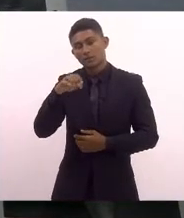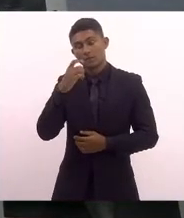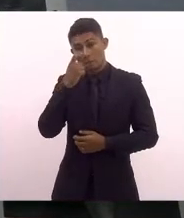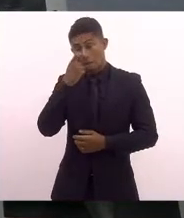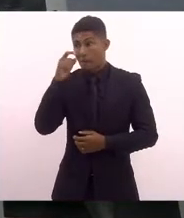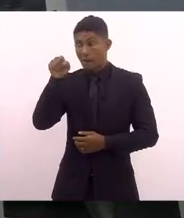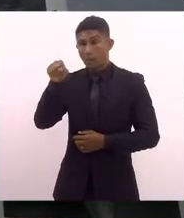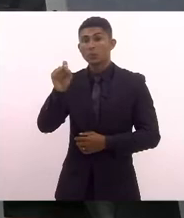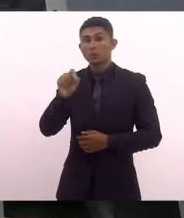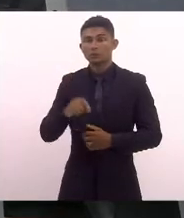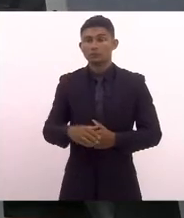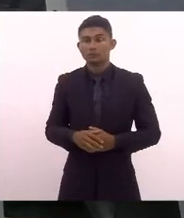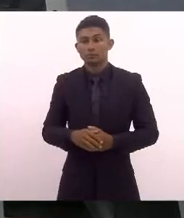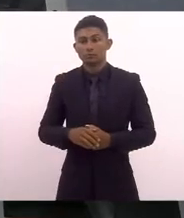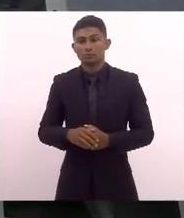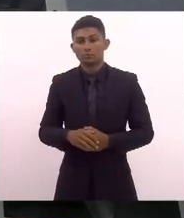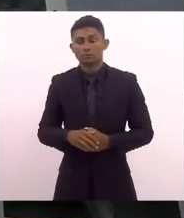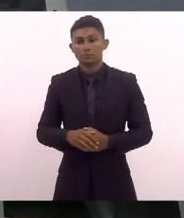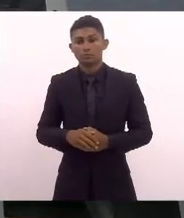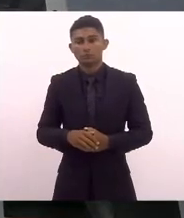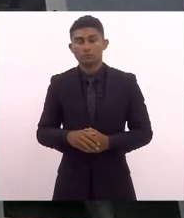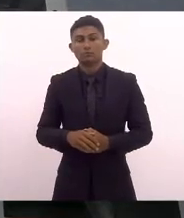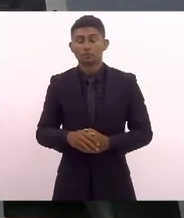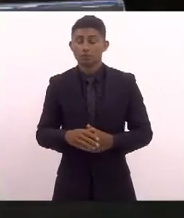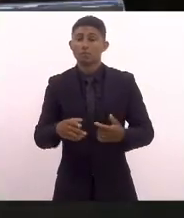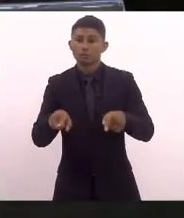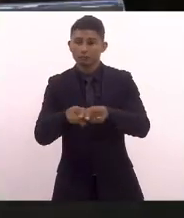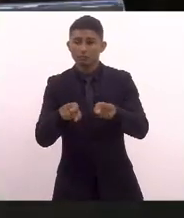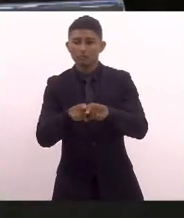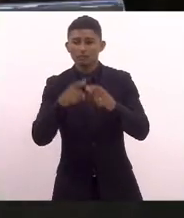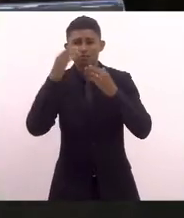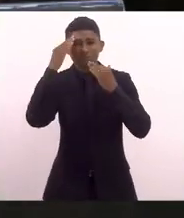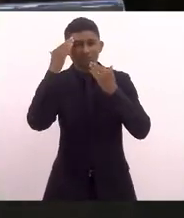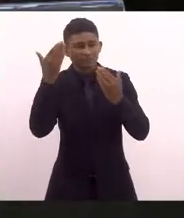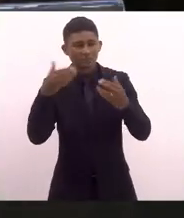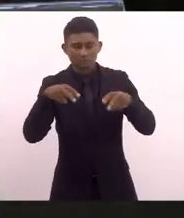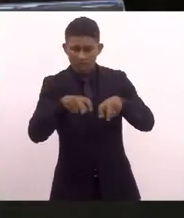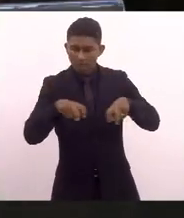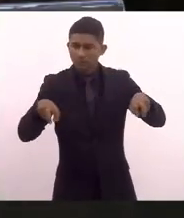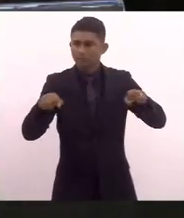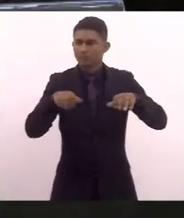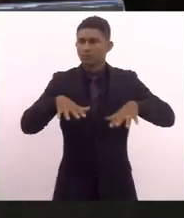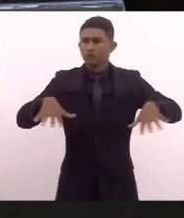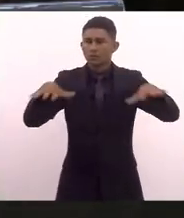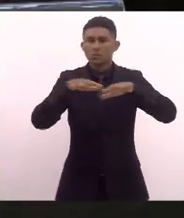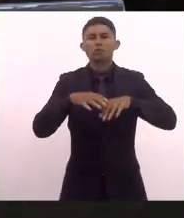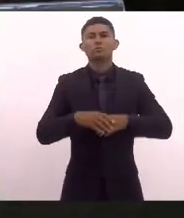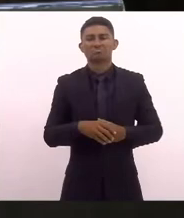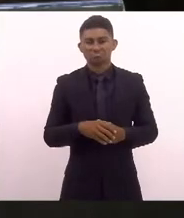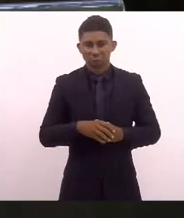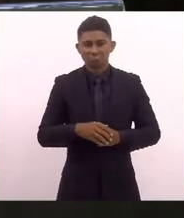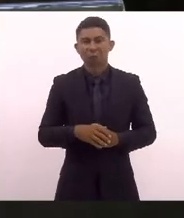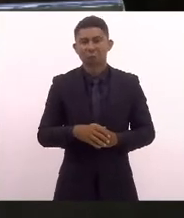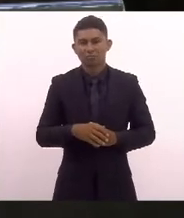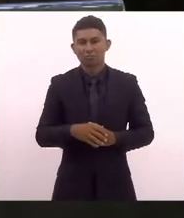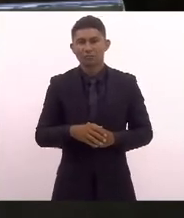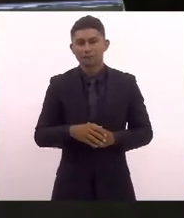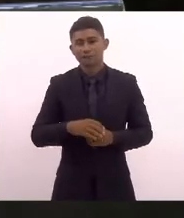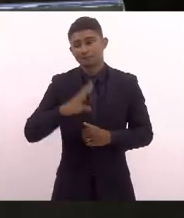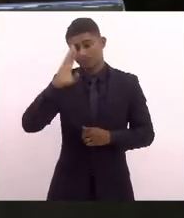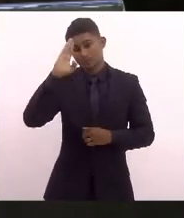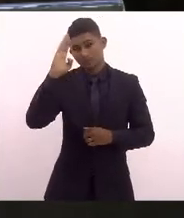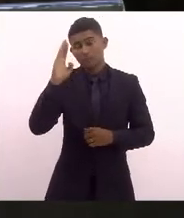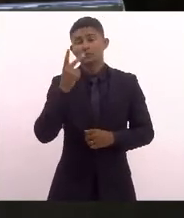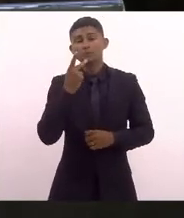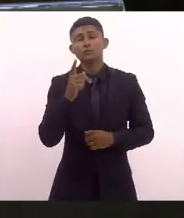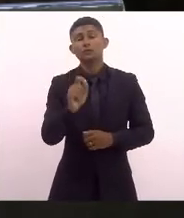a Rejane, e a ela estender a todo o meu agradecimento à mesa por estar aqui presente. Principalmente, né, dizer, nós